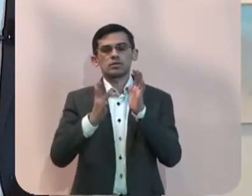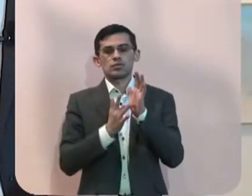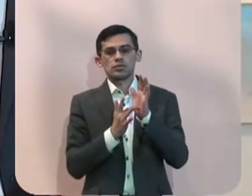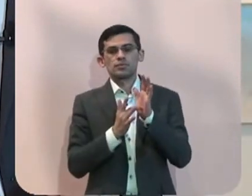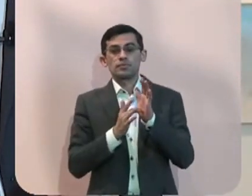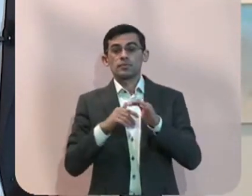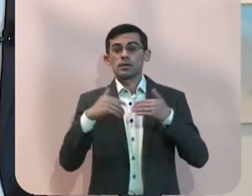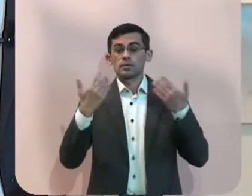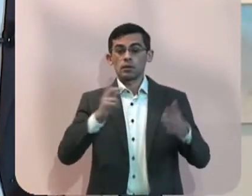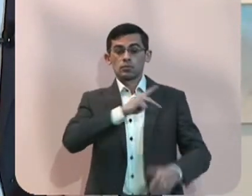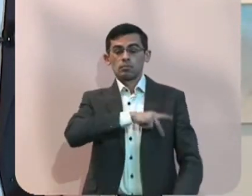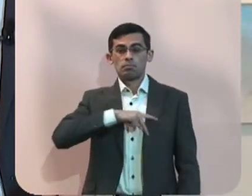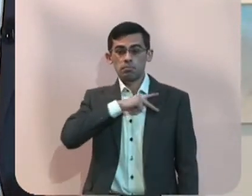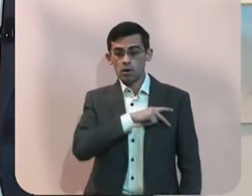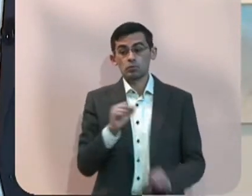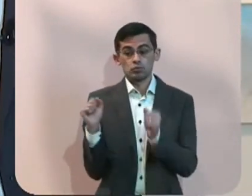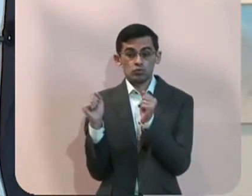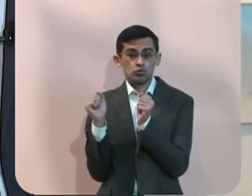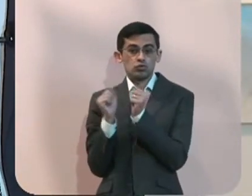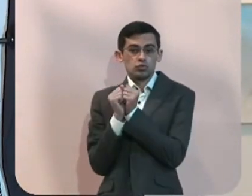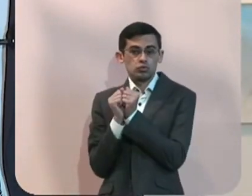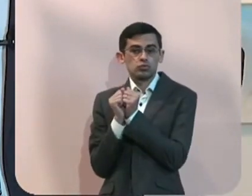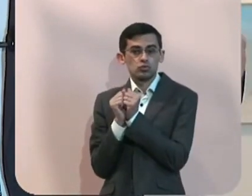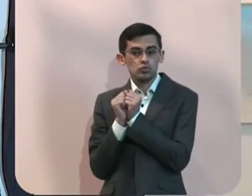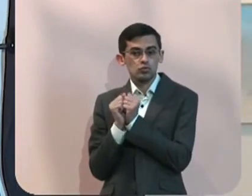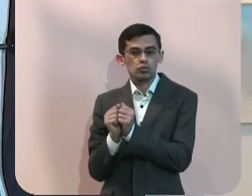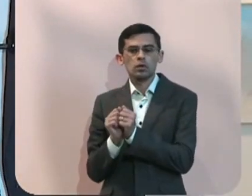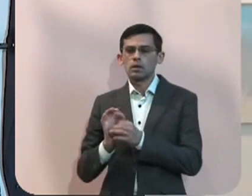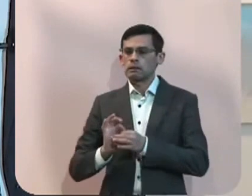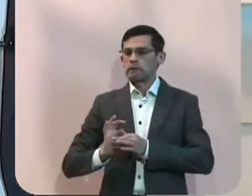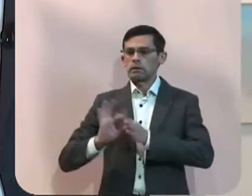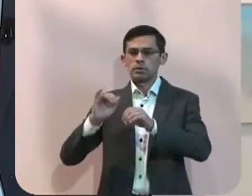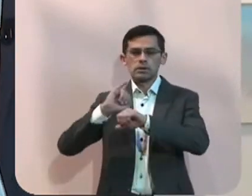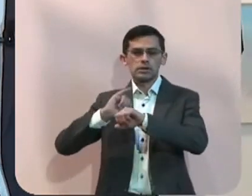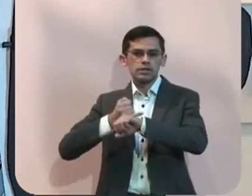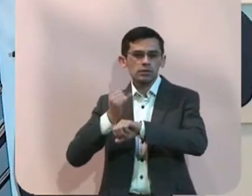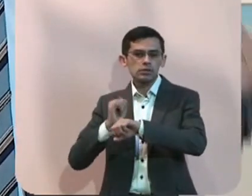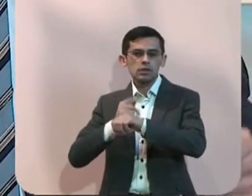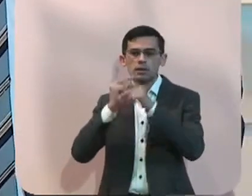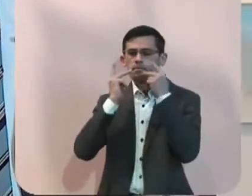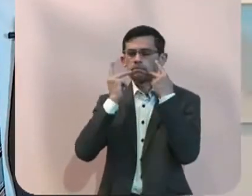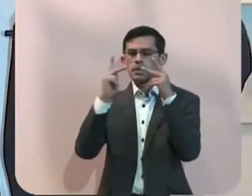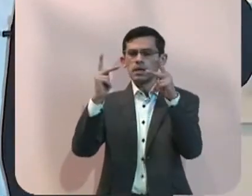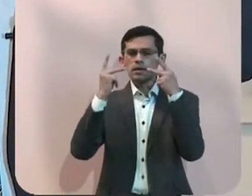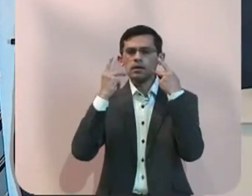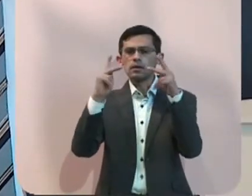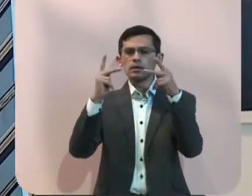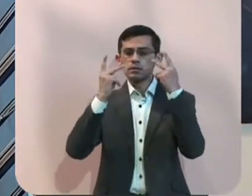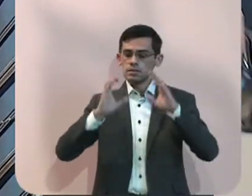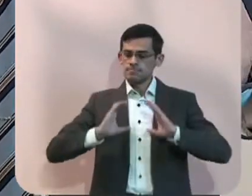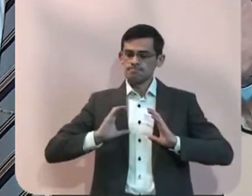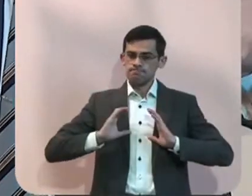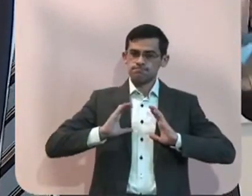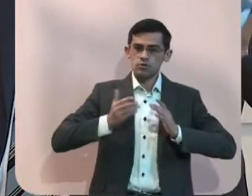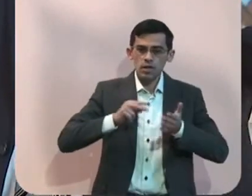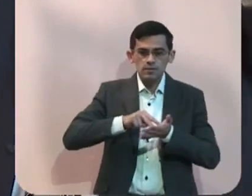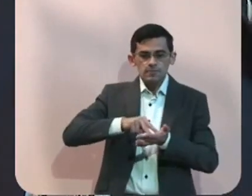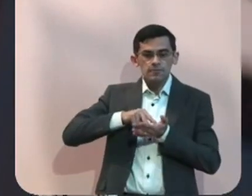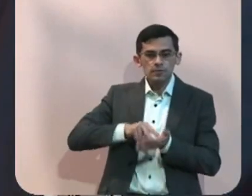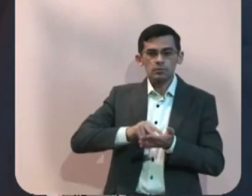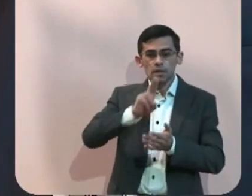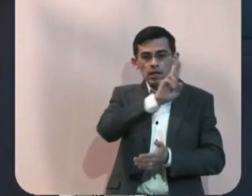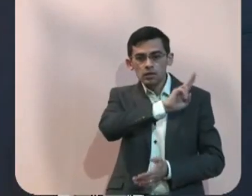E assim Saulo ficou com eles e andava com liberdade em Jerusalém, pregando corajosamente